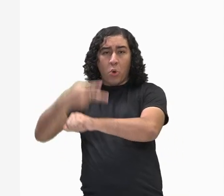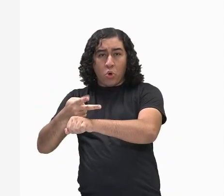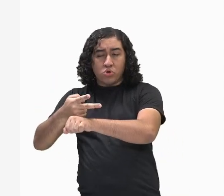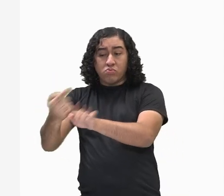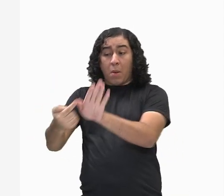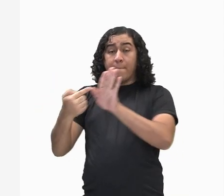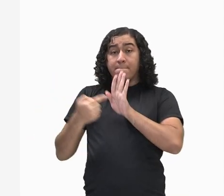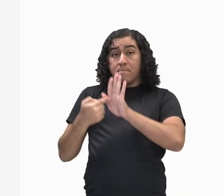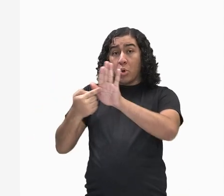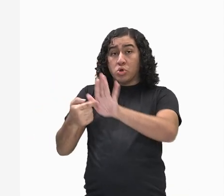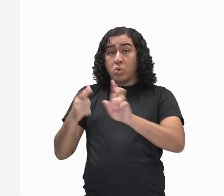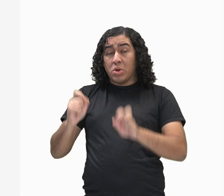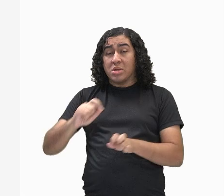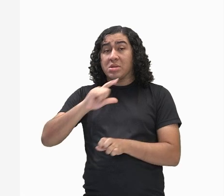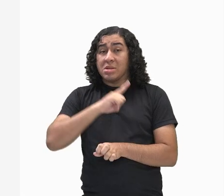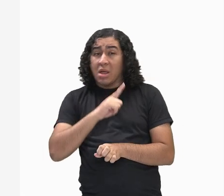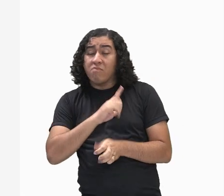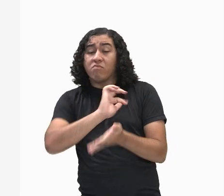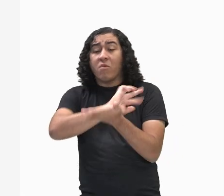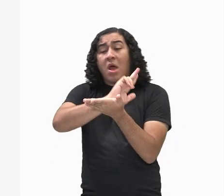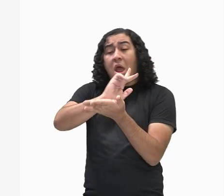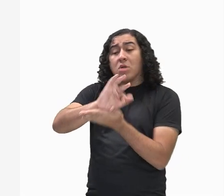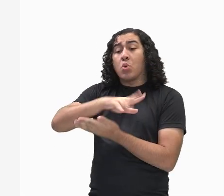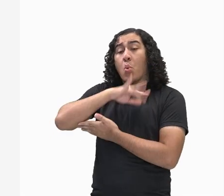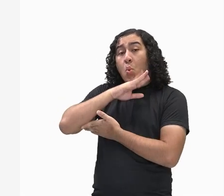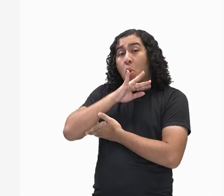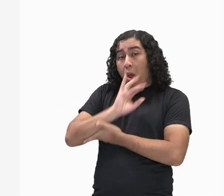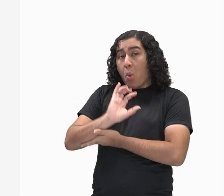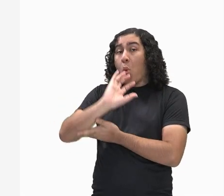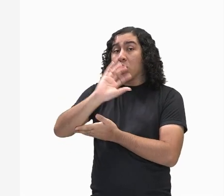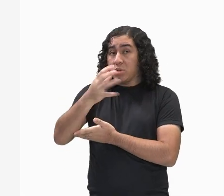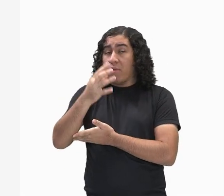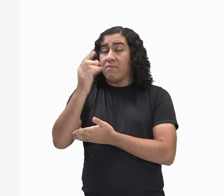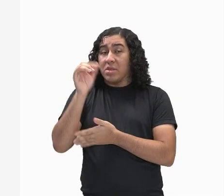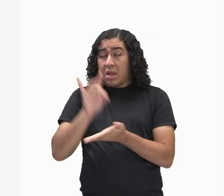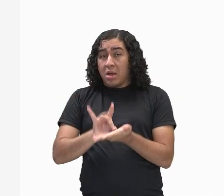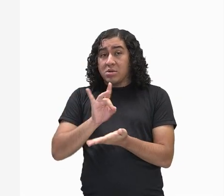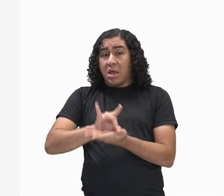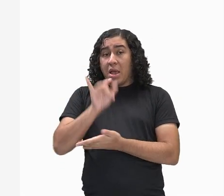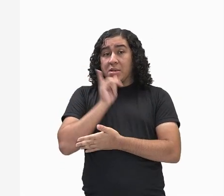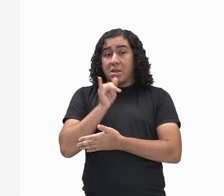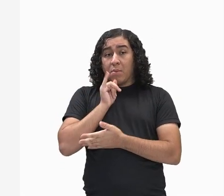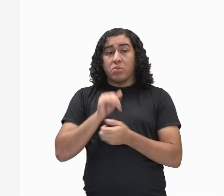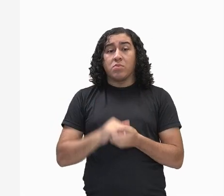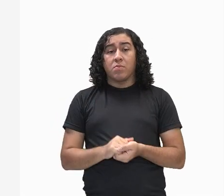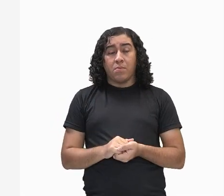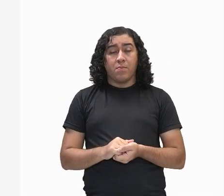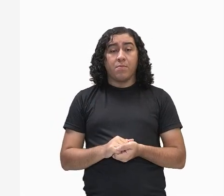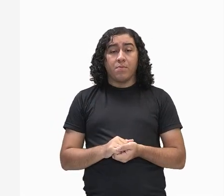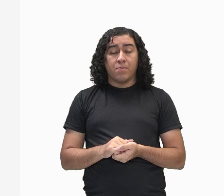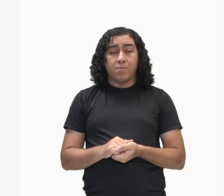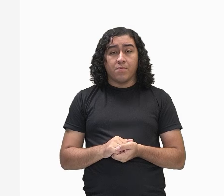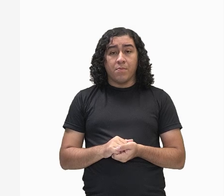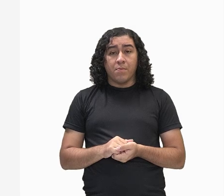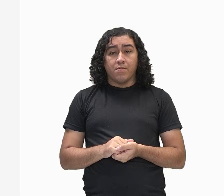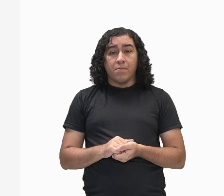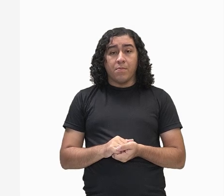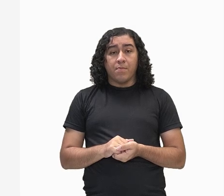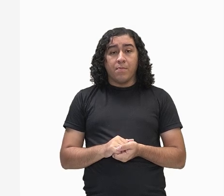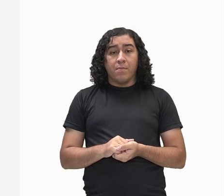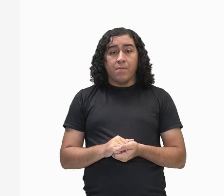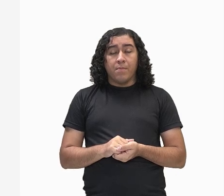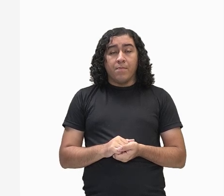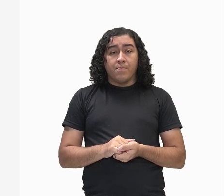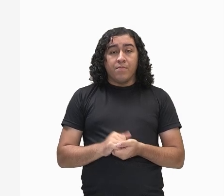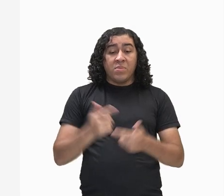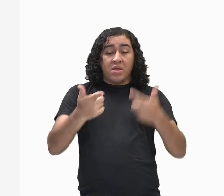que houveram coisas ruins que aconteceram, né? Por exemplo, os horrores presenciados na Segunda